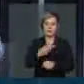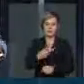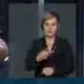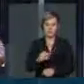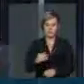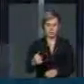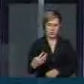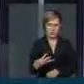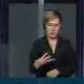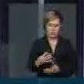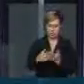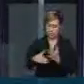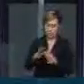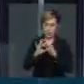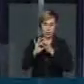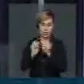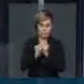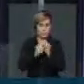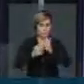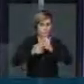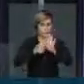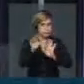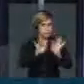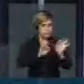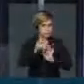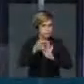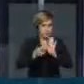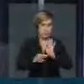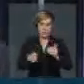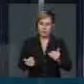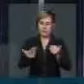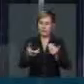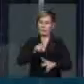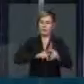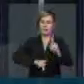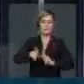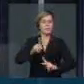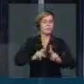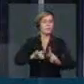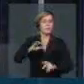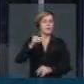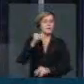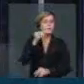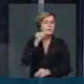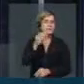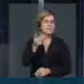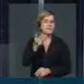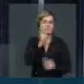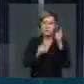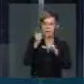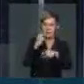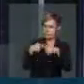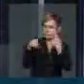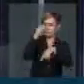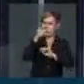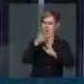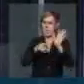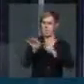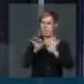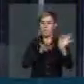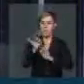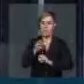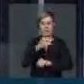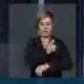irão apresentar esse plano e oferecer à população oportunidades de construirmos um plano de governo